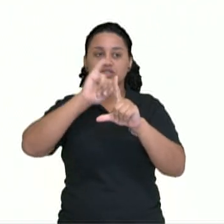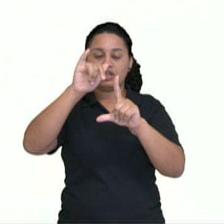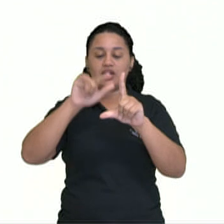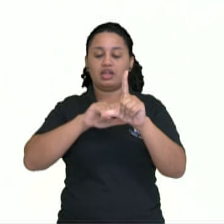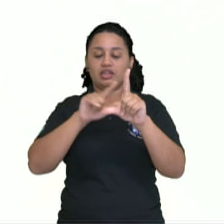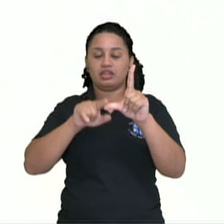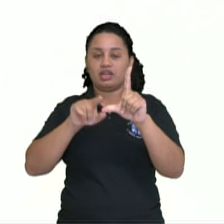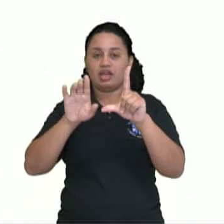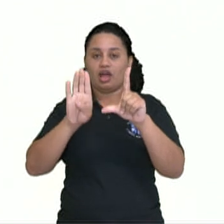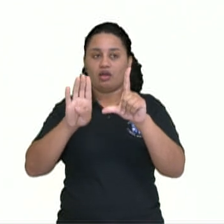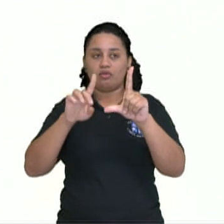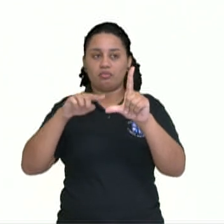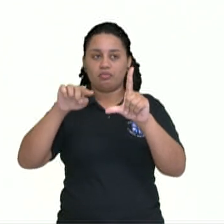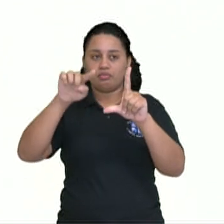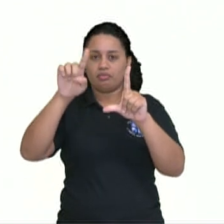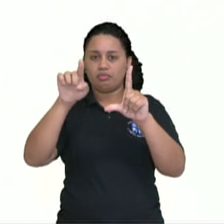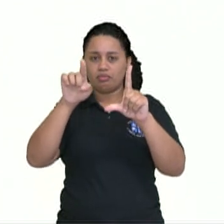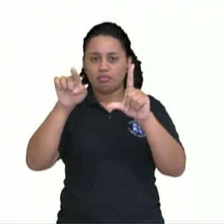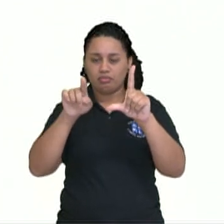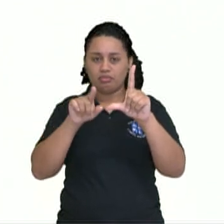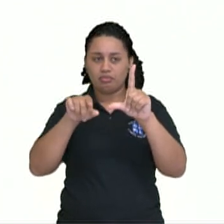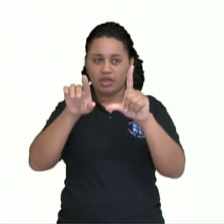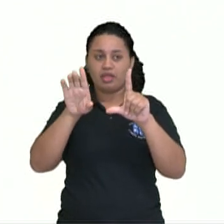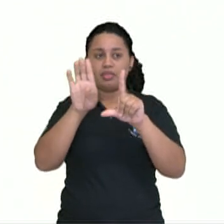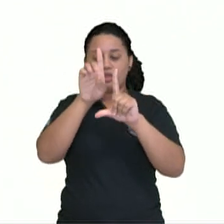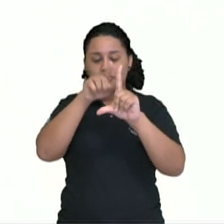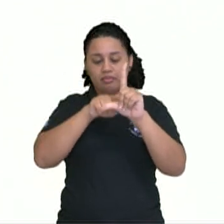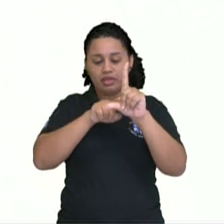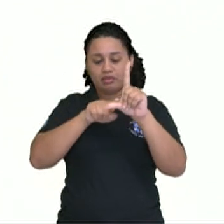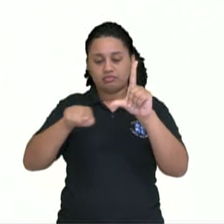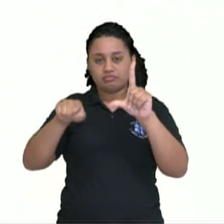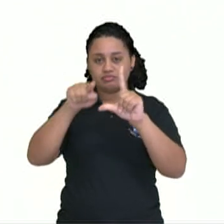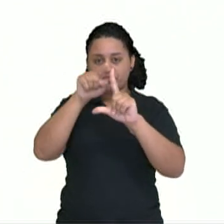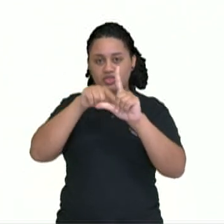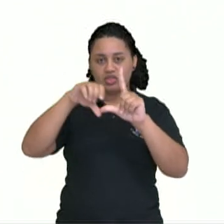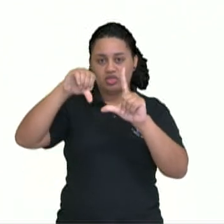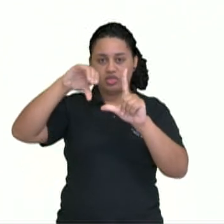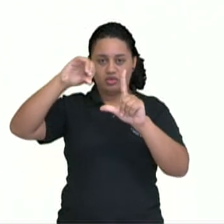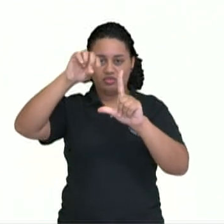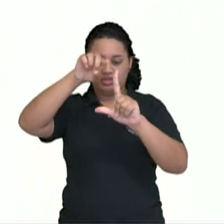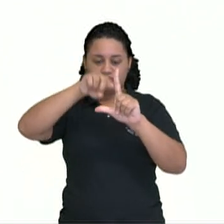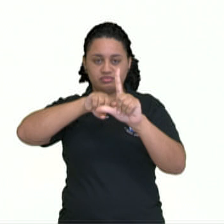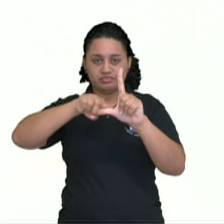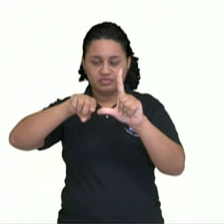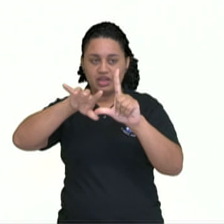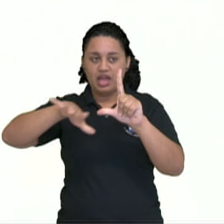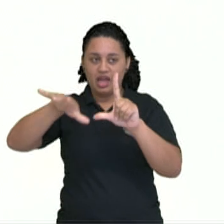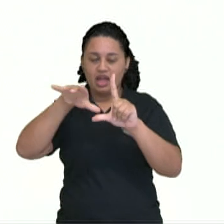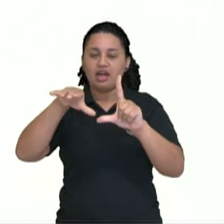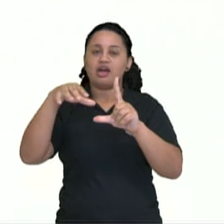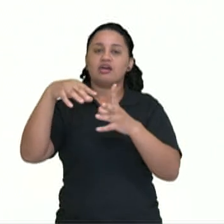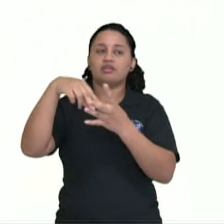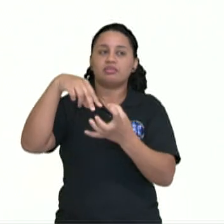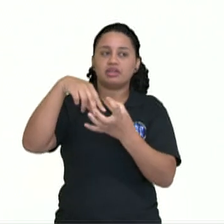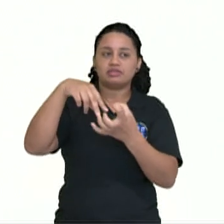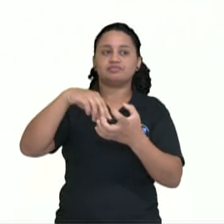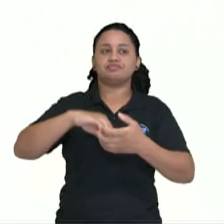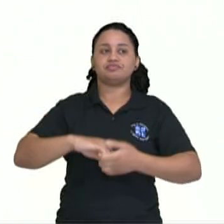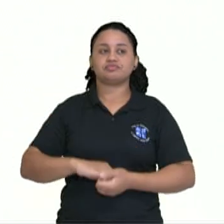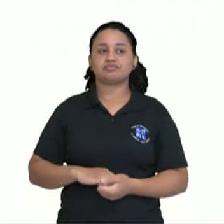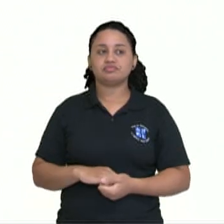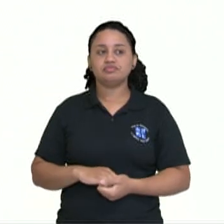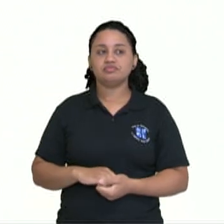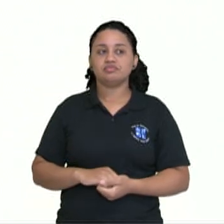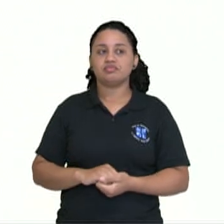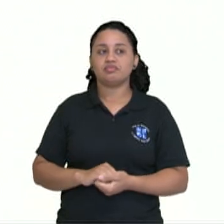que é descrito ali também com 90 graus com a força, é o campo magnético. O θ